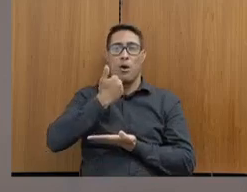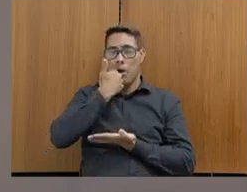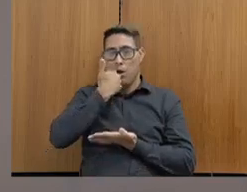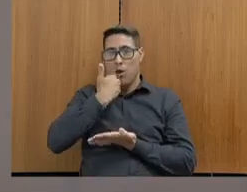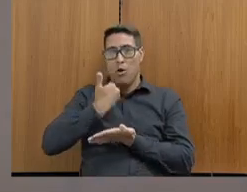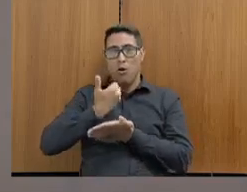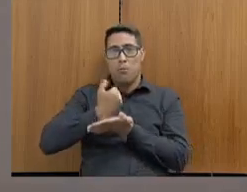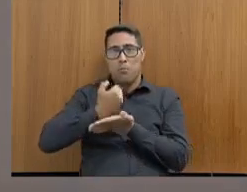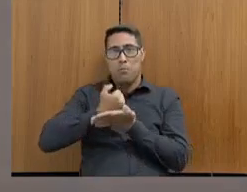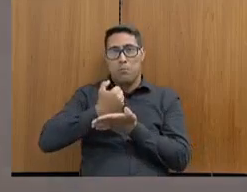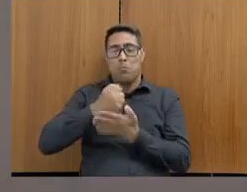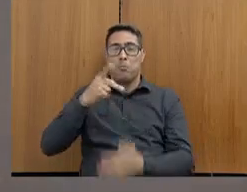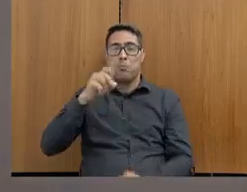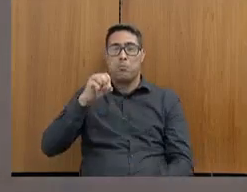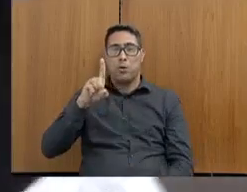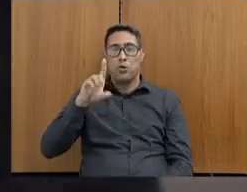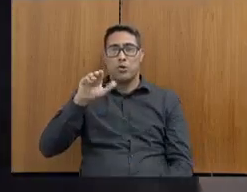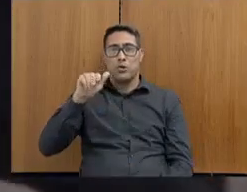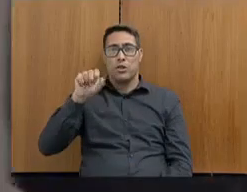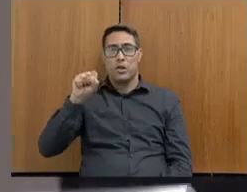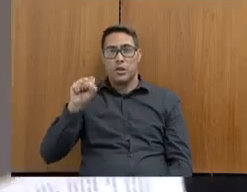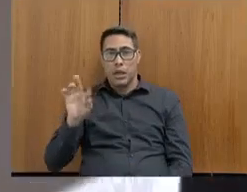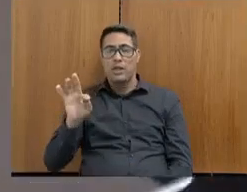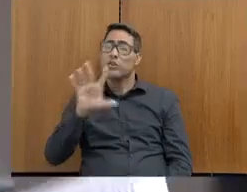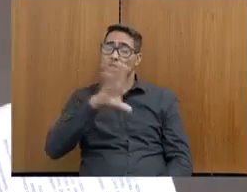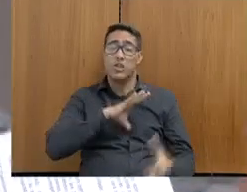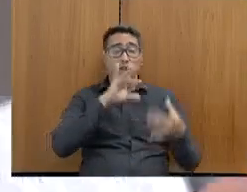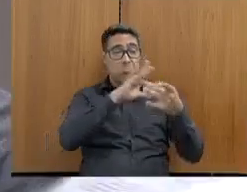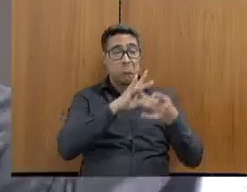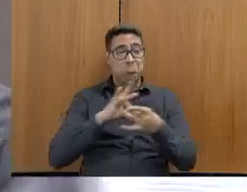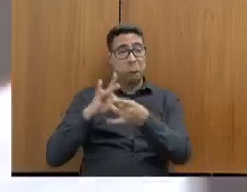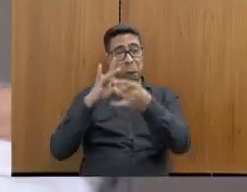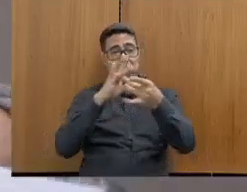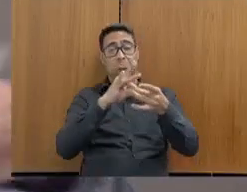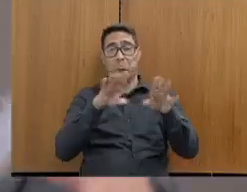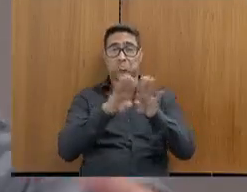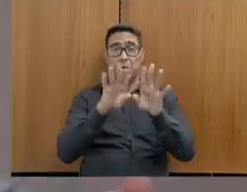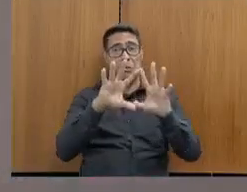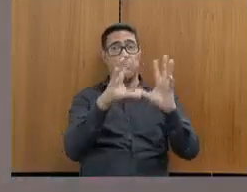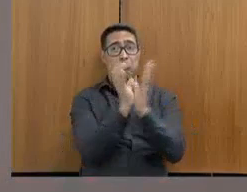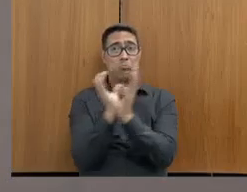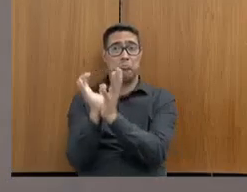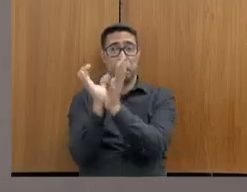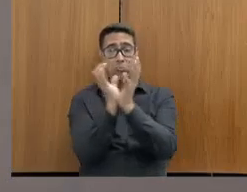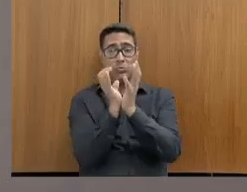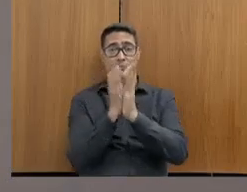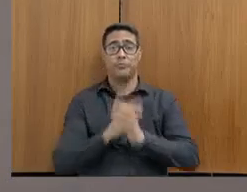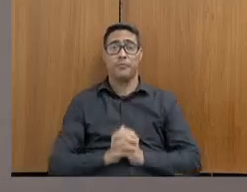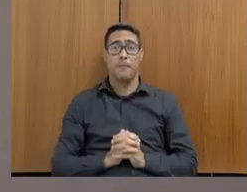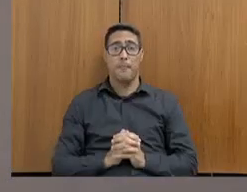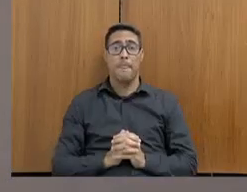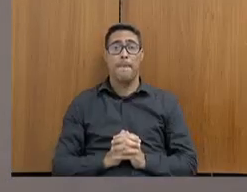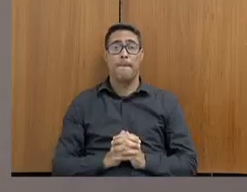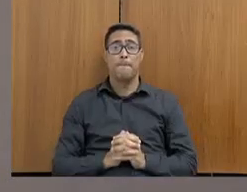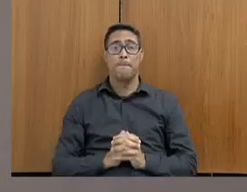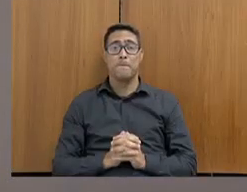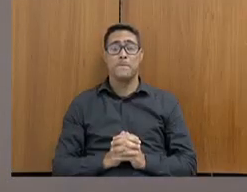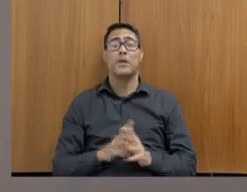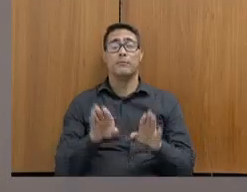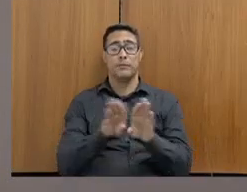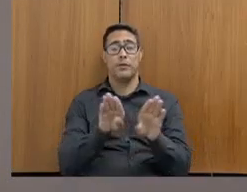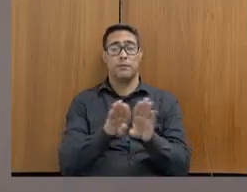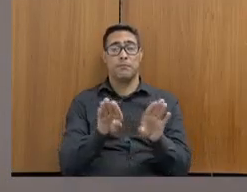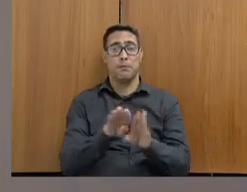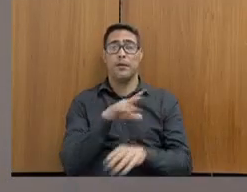interlocução contínua também com as entidades de classe também é a